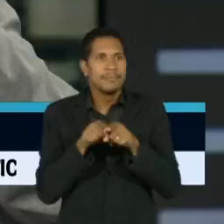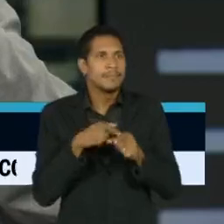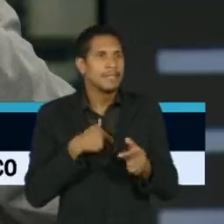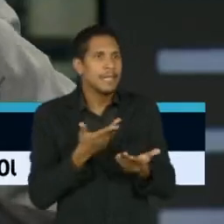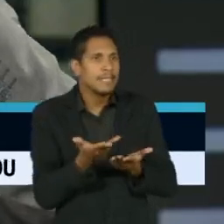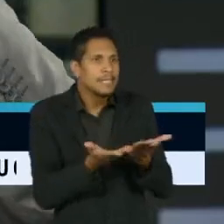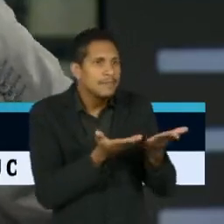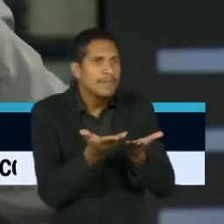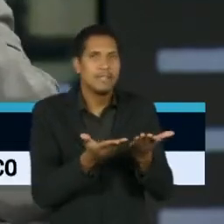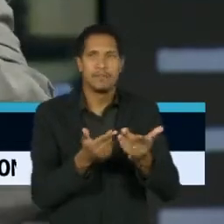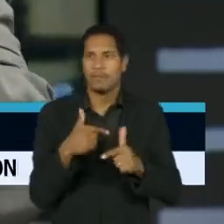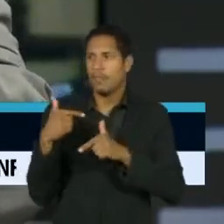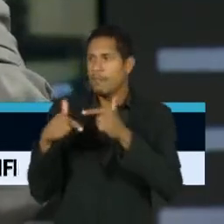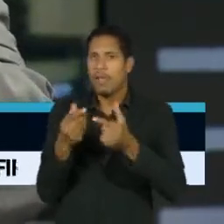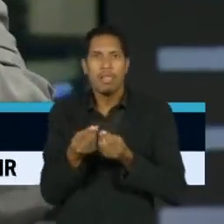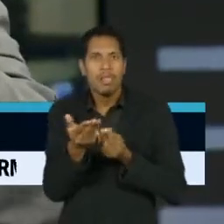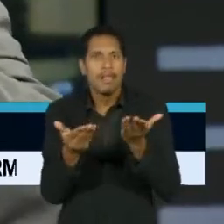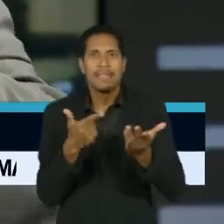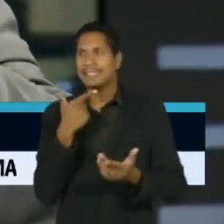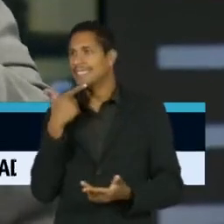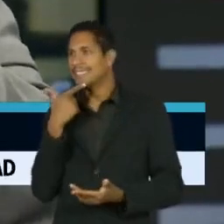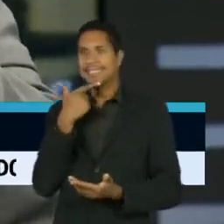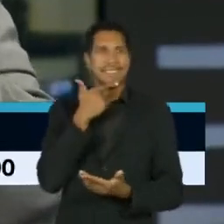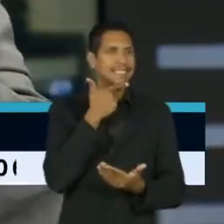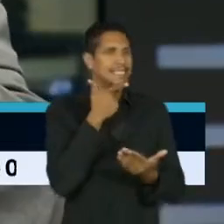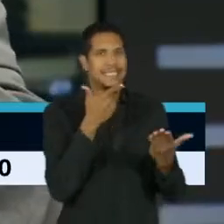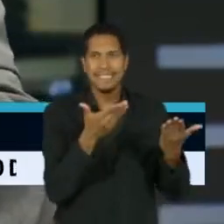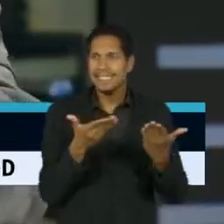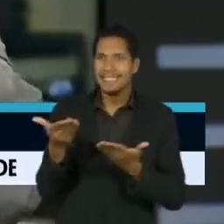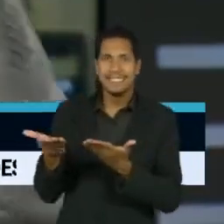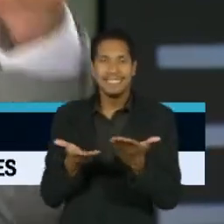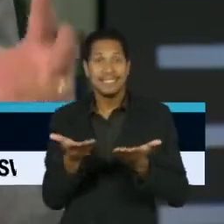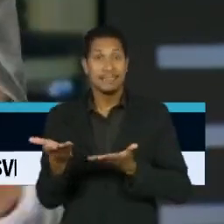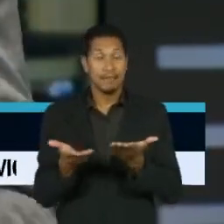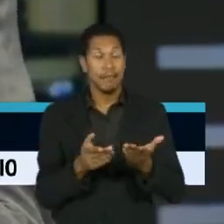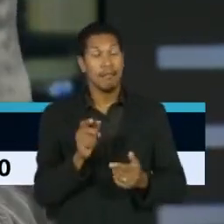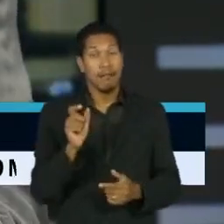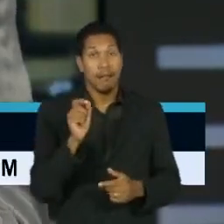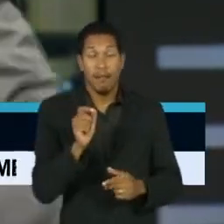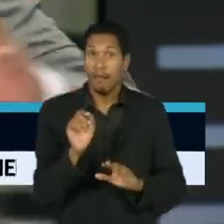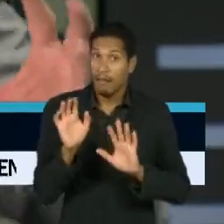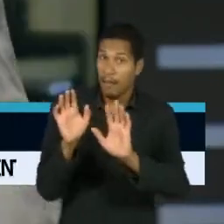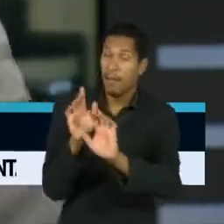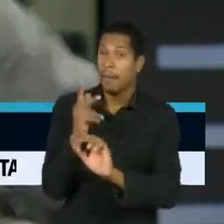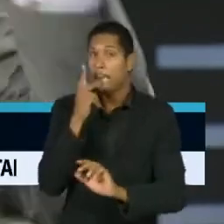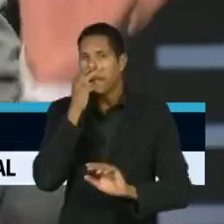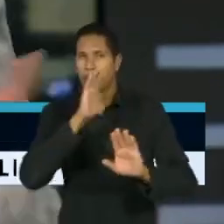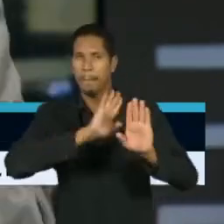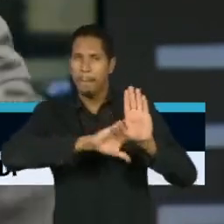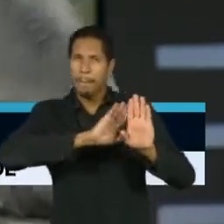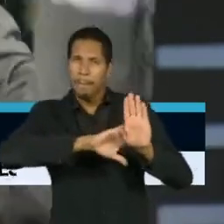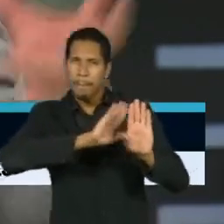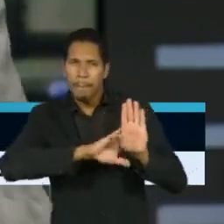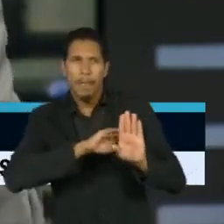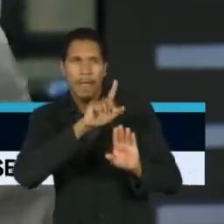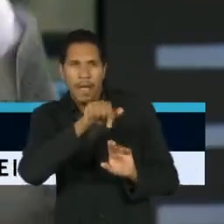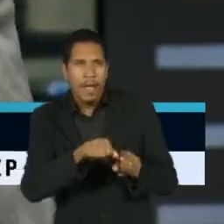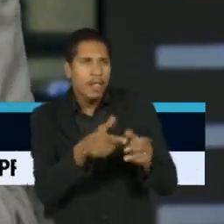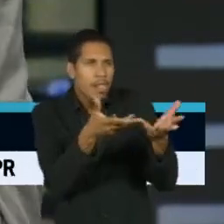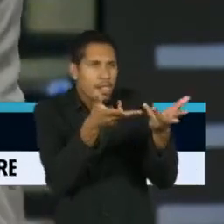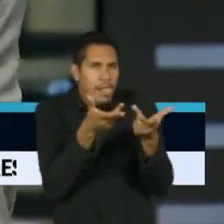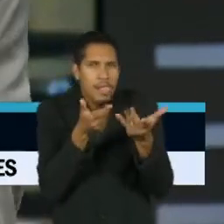é esse tipo de coisa da classe executiva espécie de mensalão do bolsonaro e assim ele vai ganhando